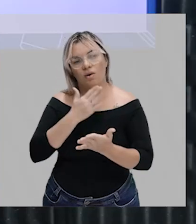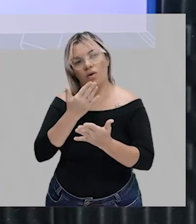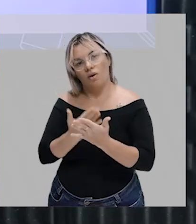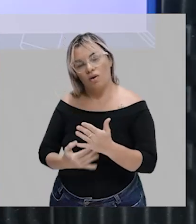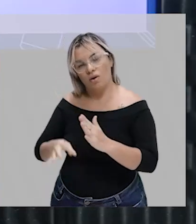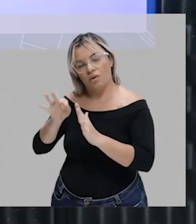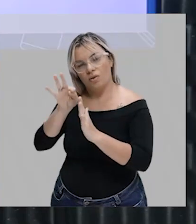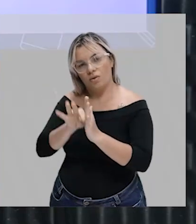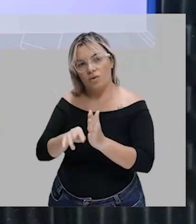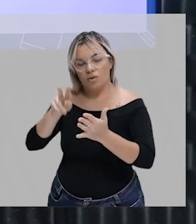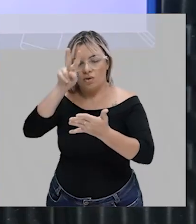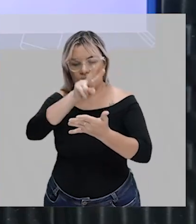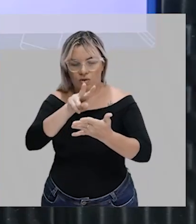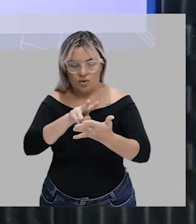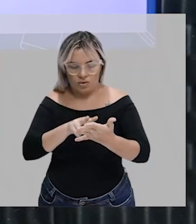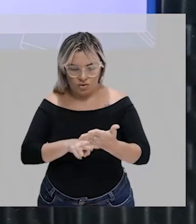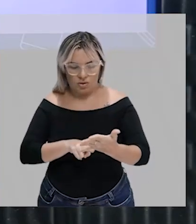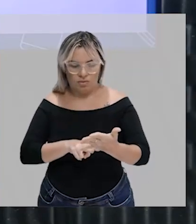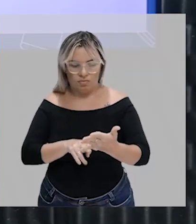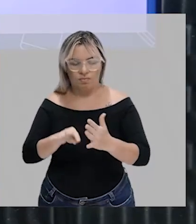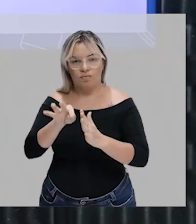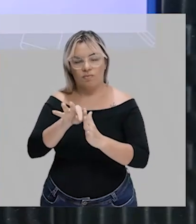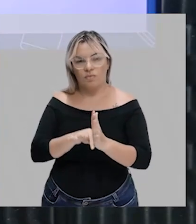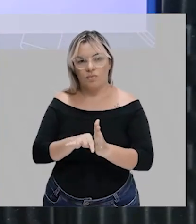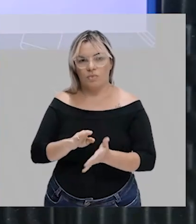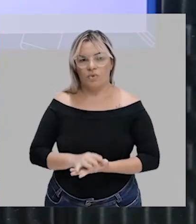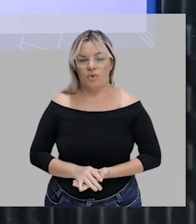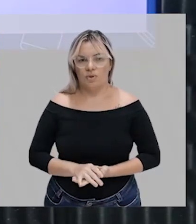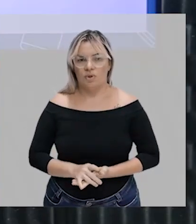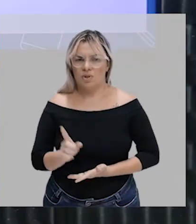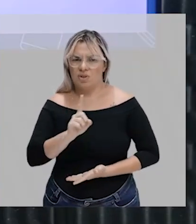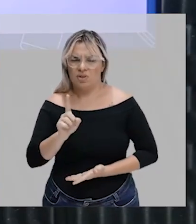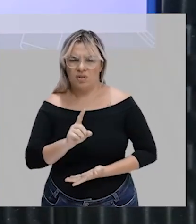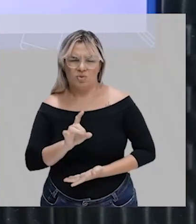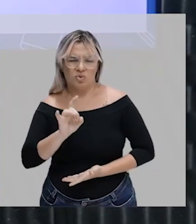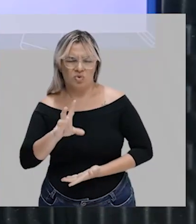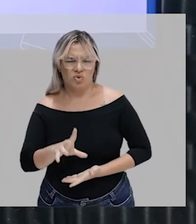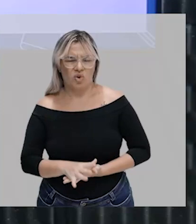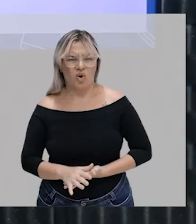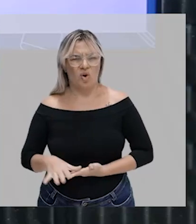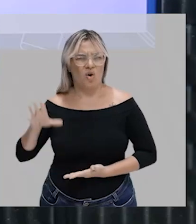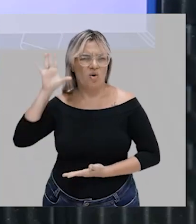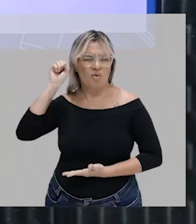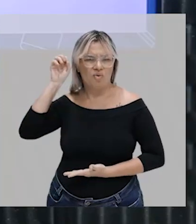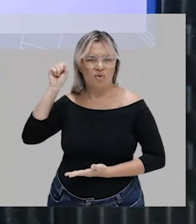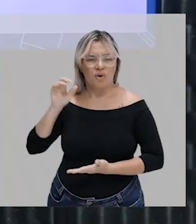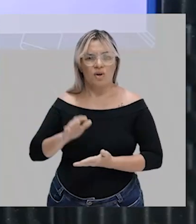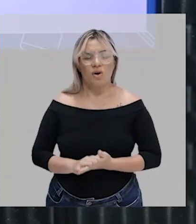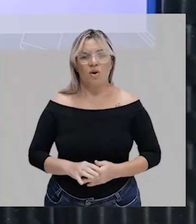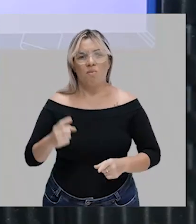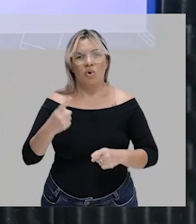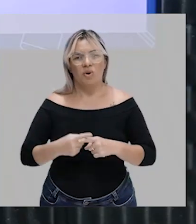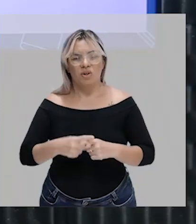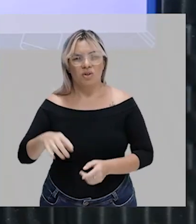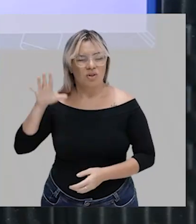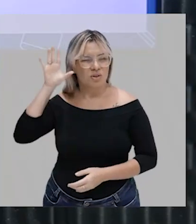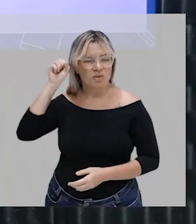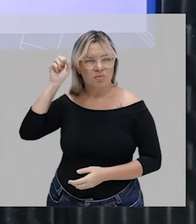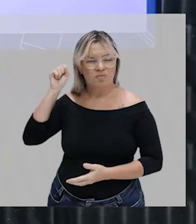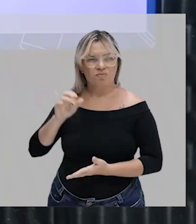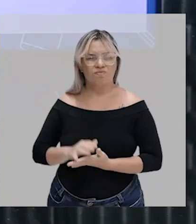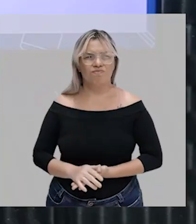textual lendo o meu texto e não só ouvindo. Porque quando você ouve, a tua